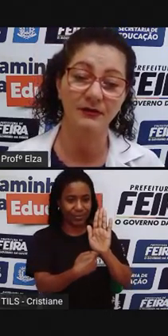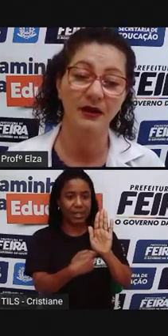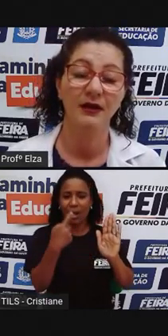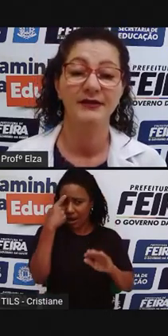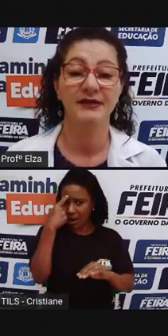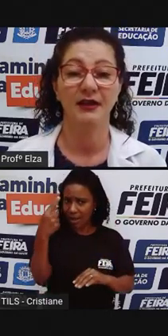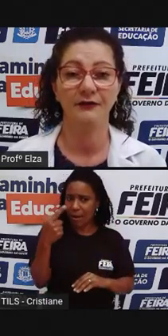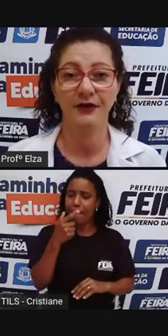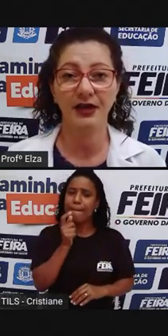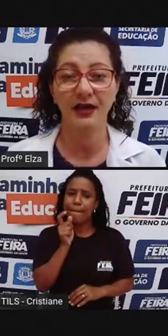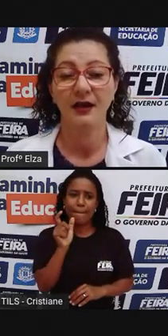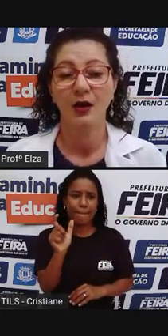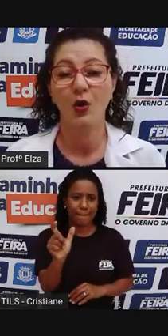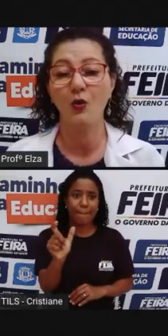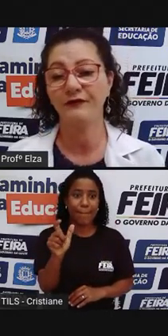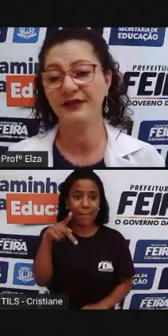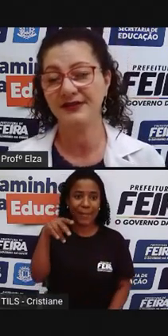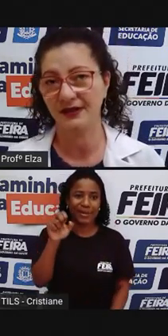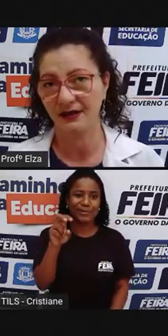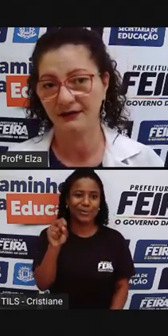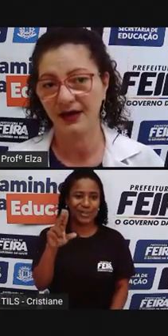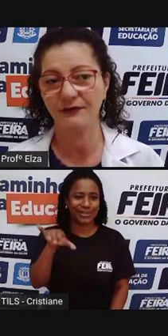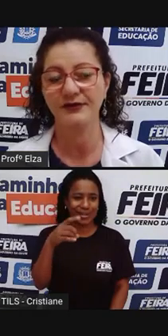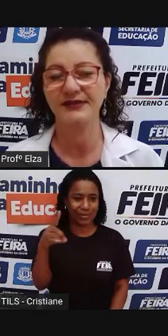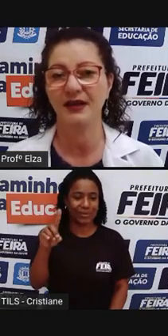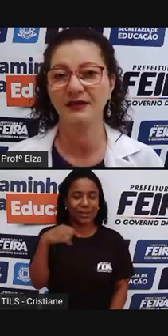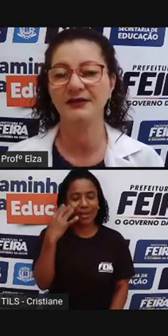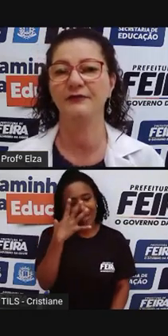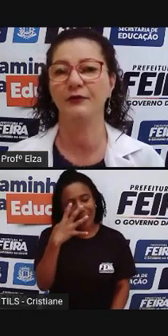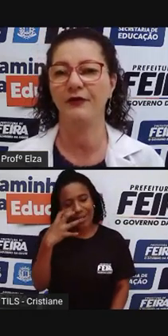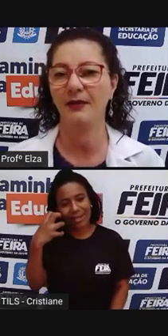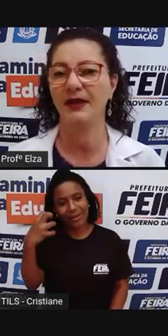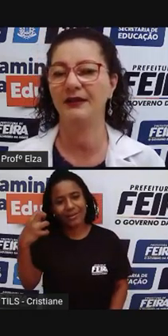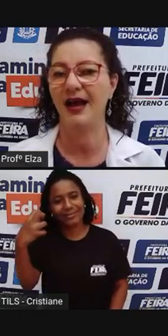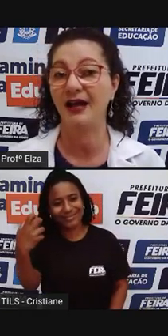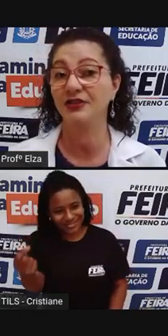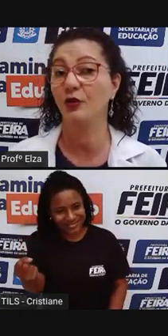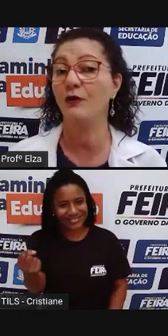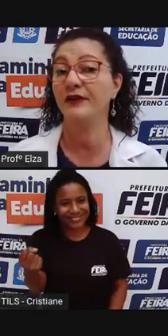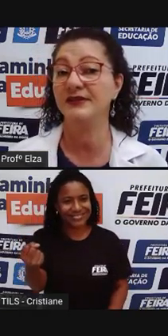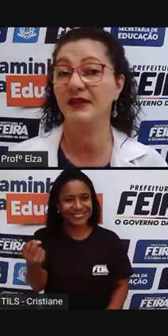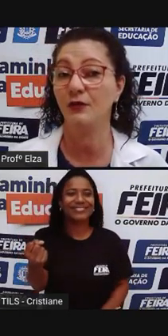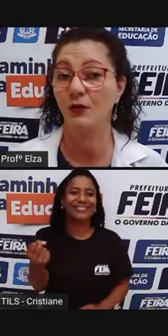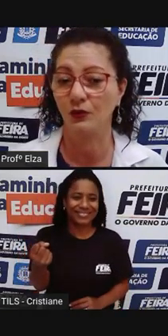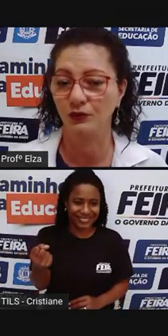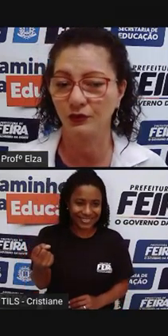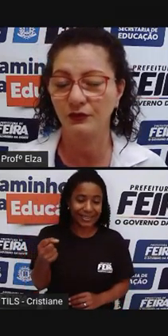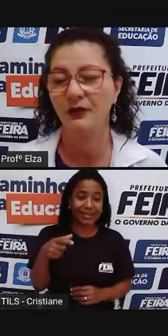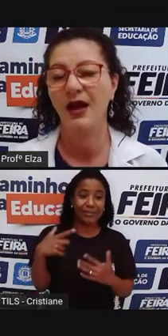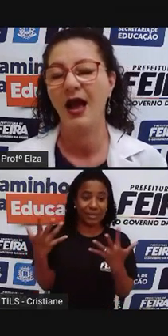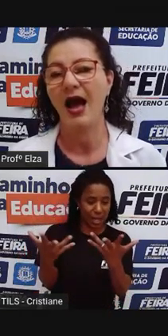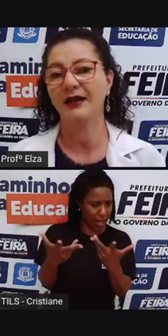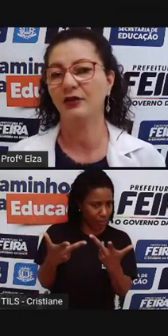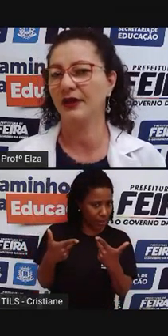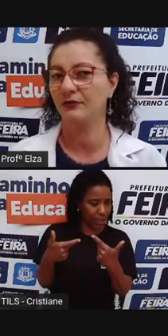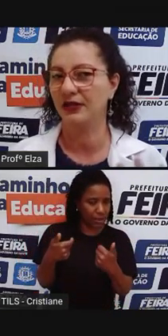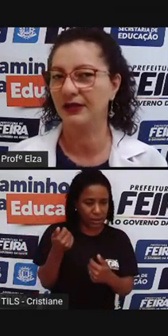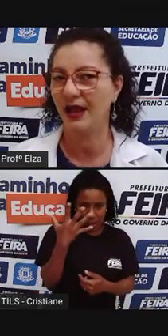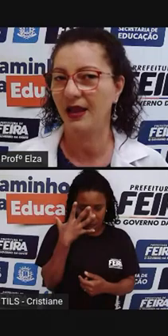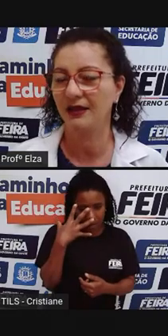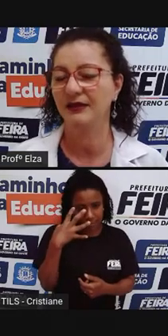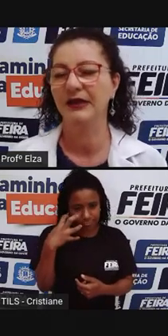persuasão significa convencer, né? Você desenvolver a habilidade de convencer o outro a